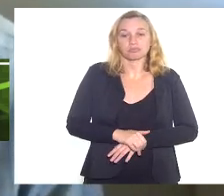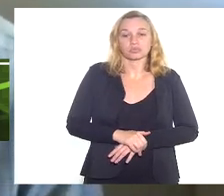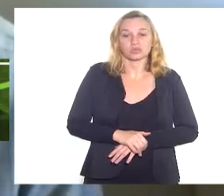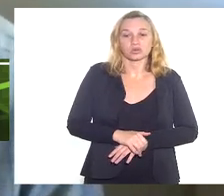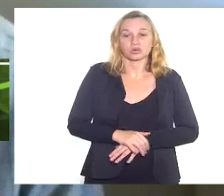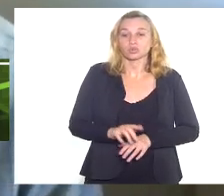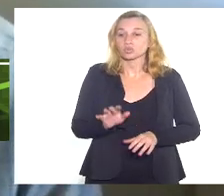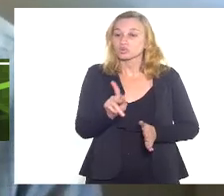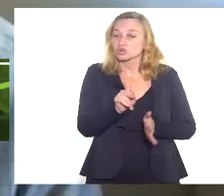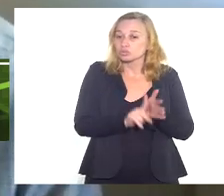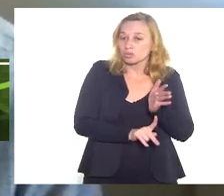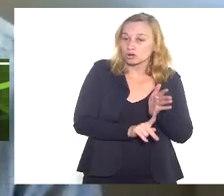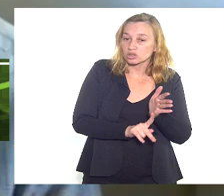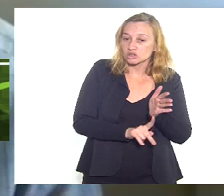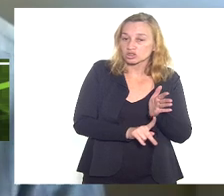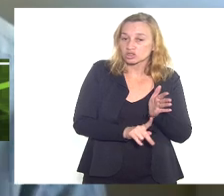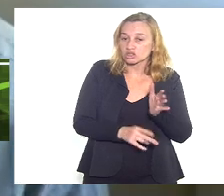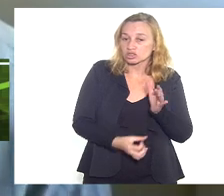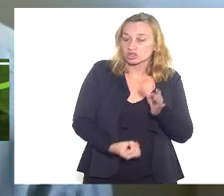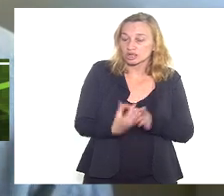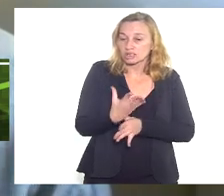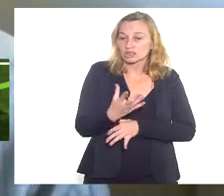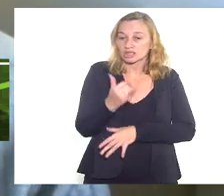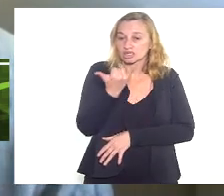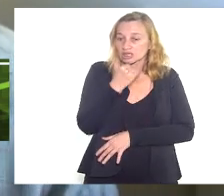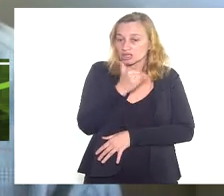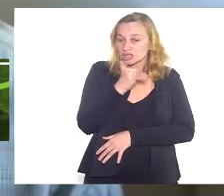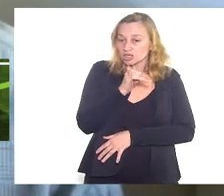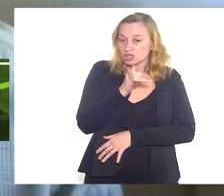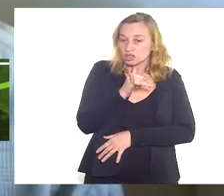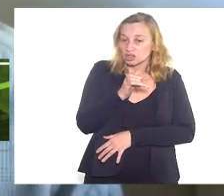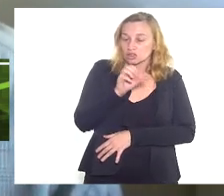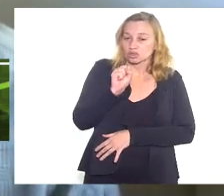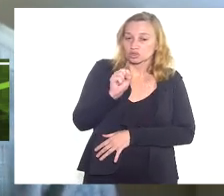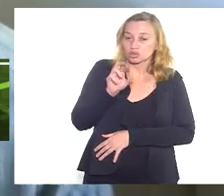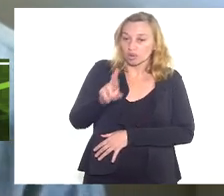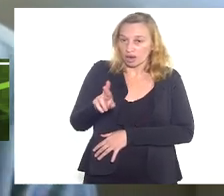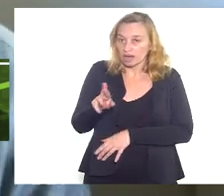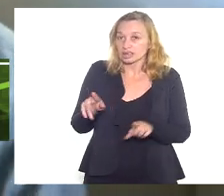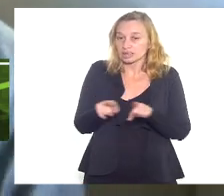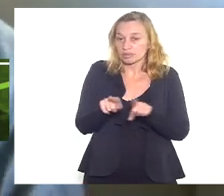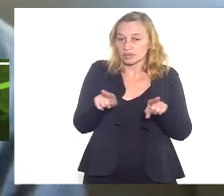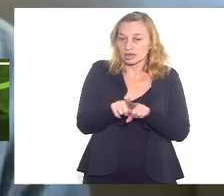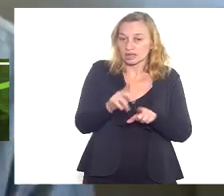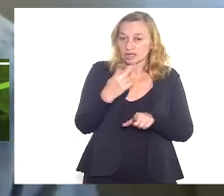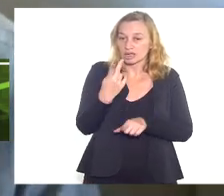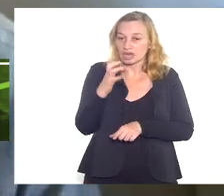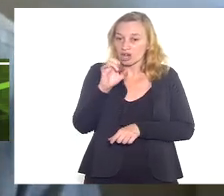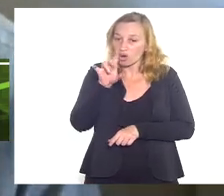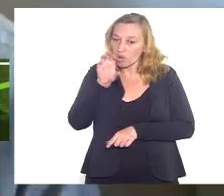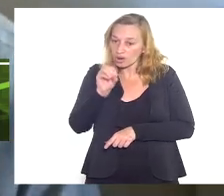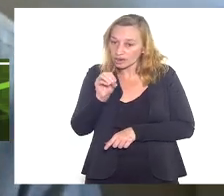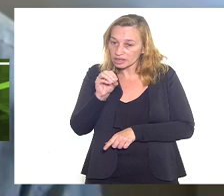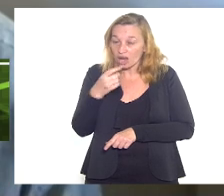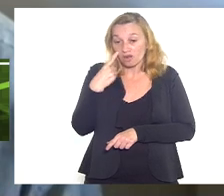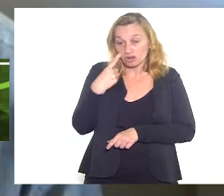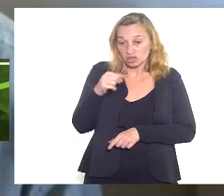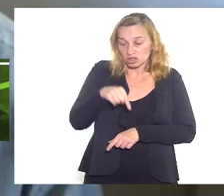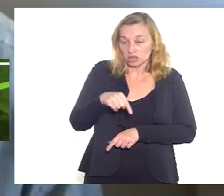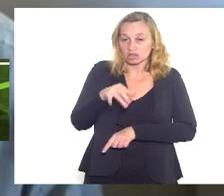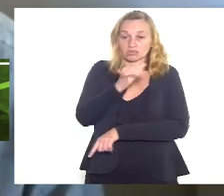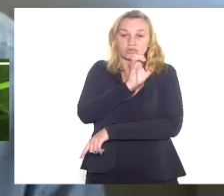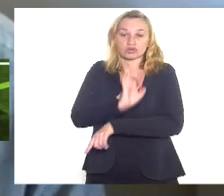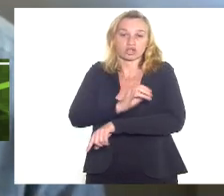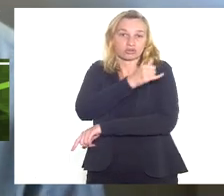os projetos de geração de energia solar e eólica previstas aqui para o estado do Rio